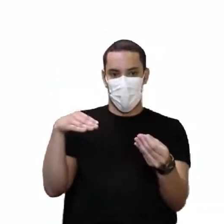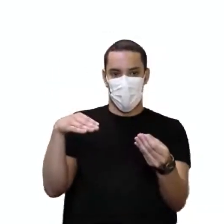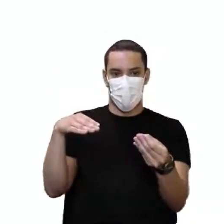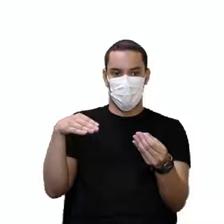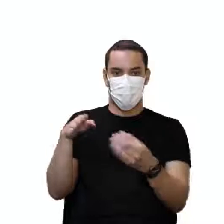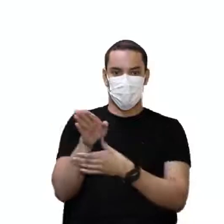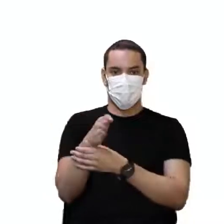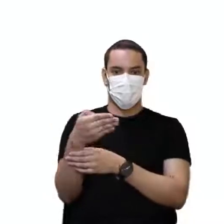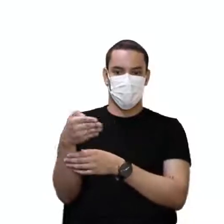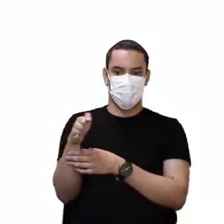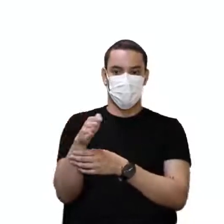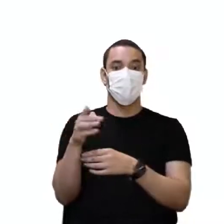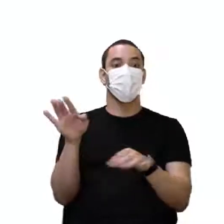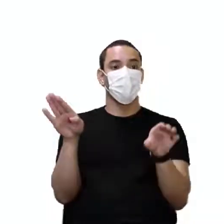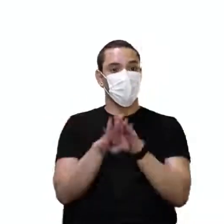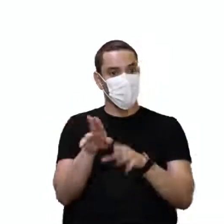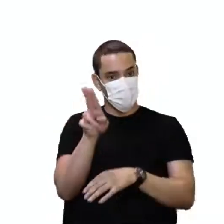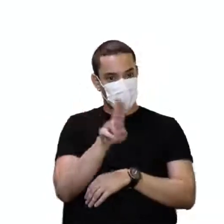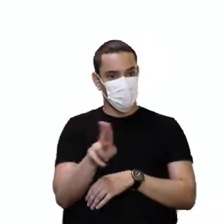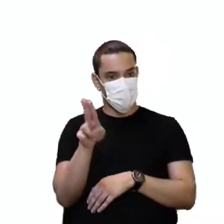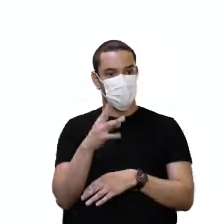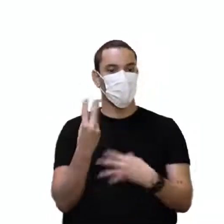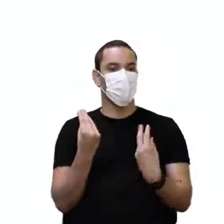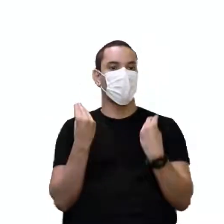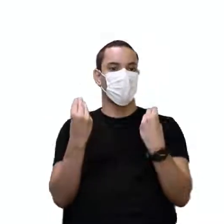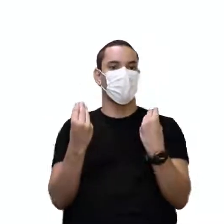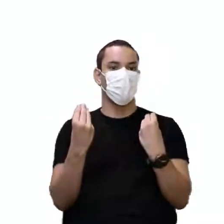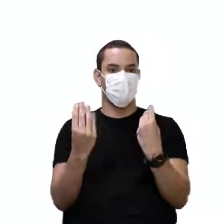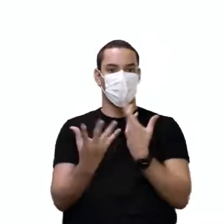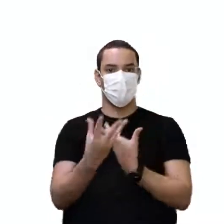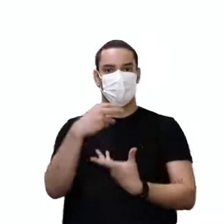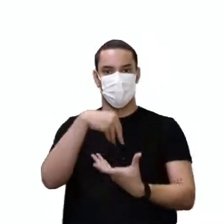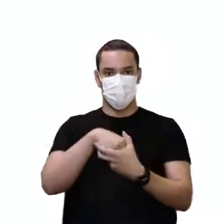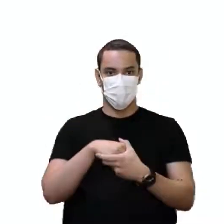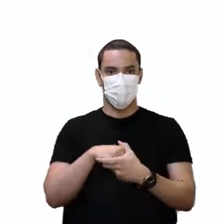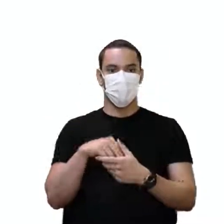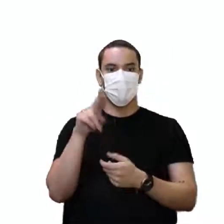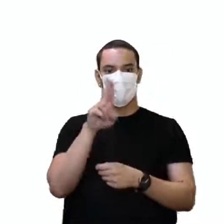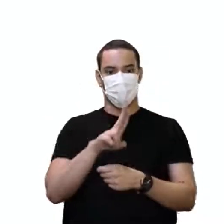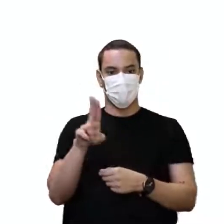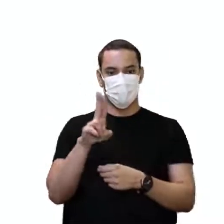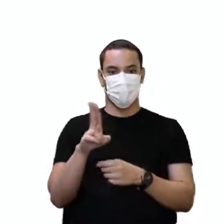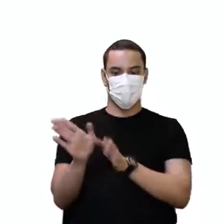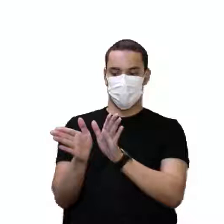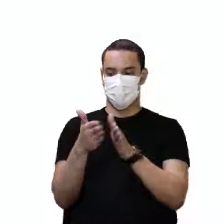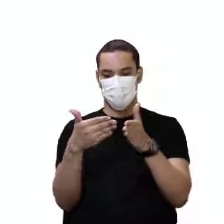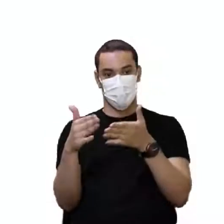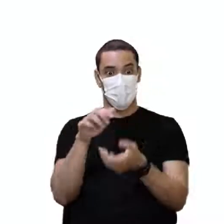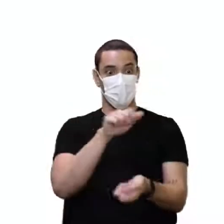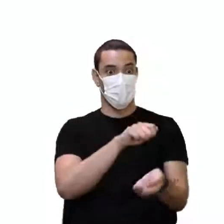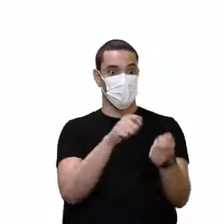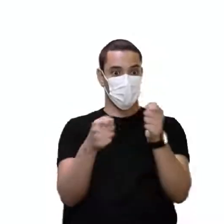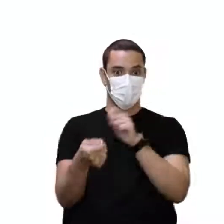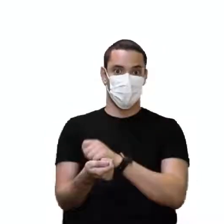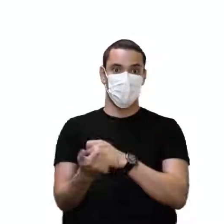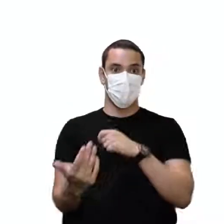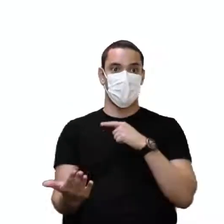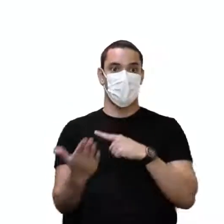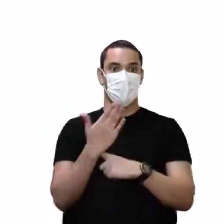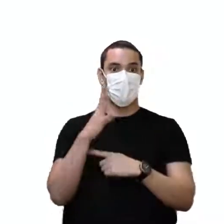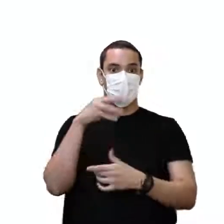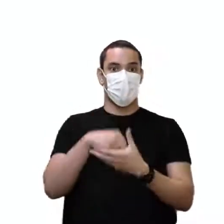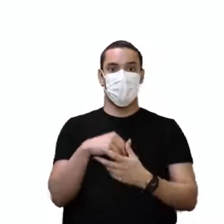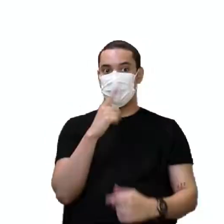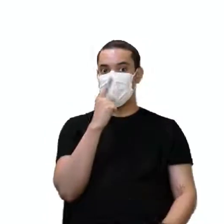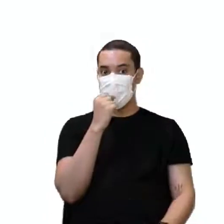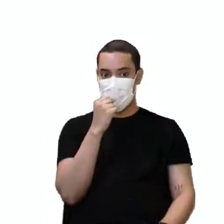remozinho, tá? Então eles utilizam essa cauda, esse formato do corpo adaptado para ajudar na locomoção dentro